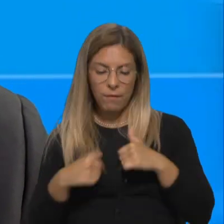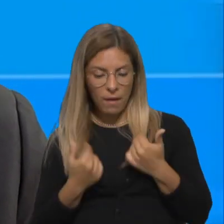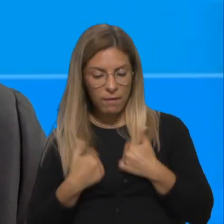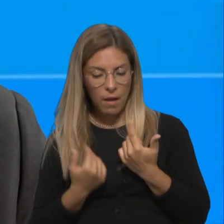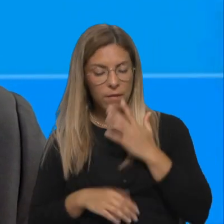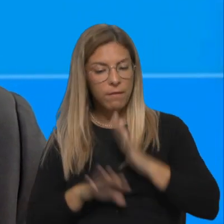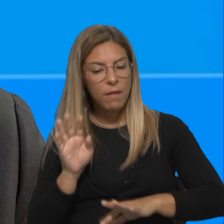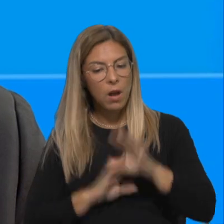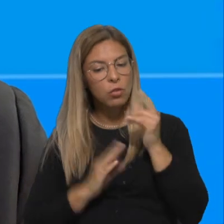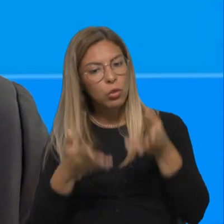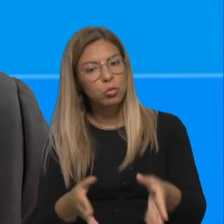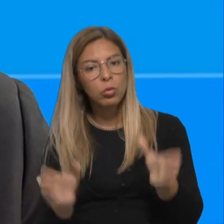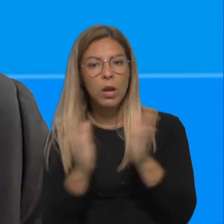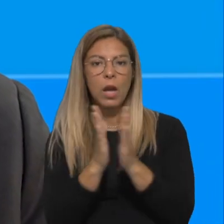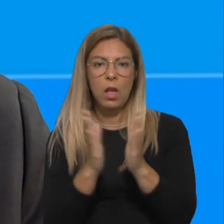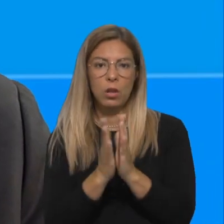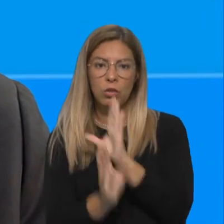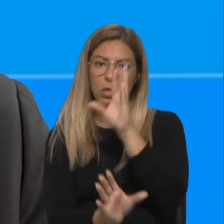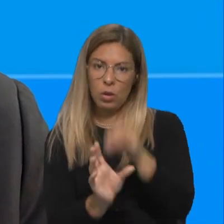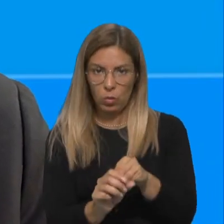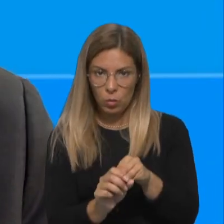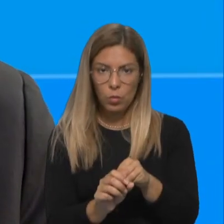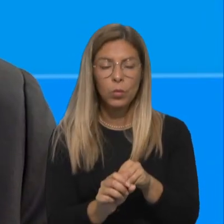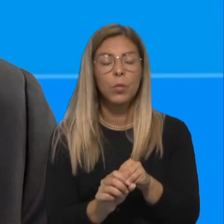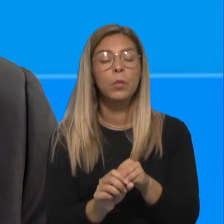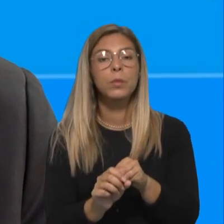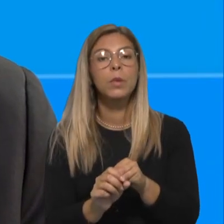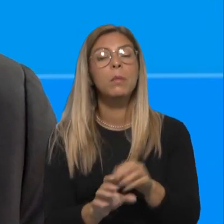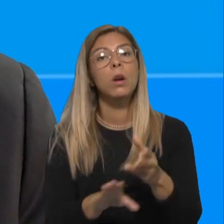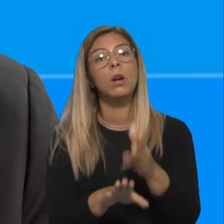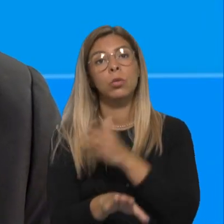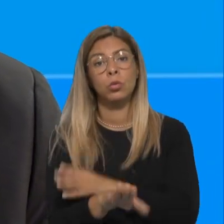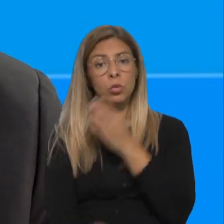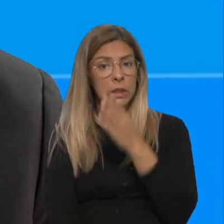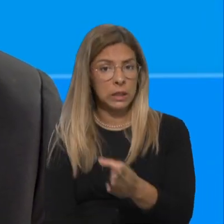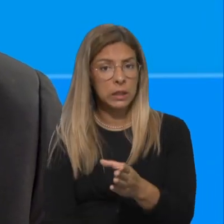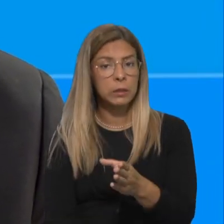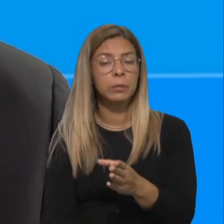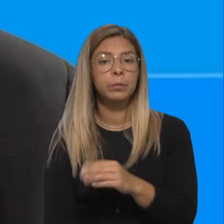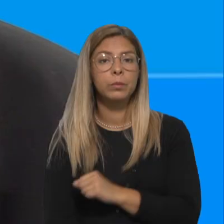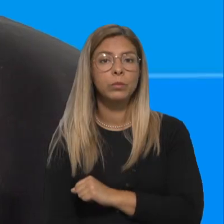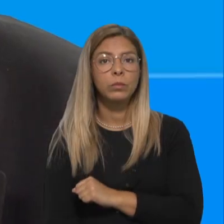de fazê-lo. Portanto, como eu dizia há pouco, o nosso único